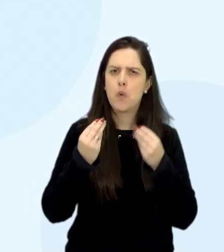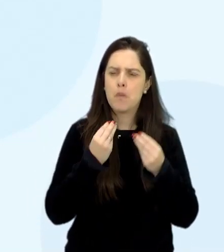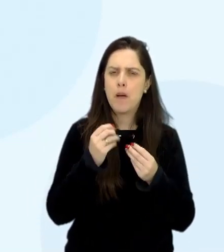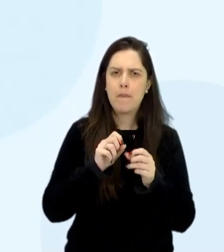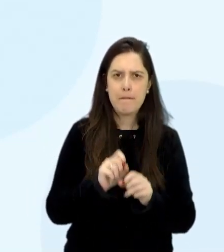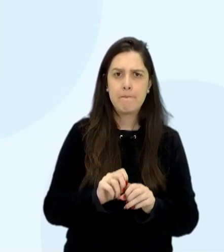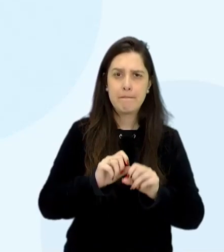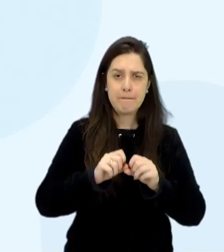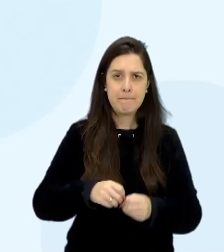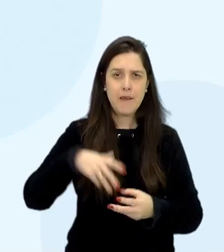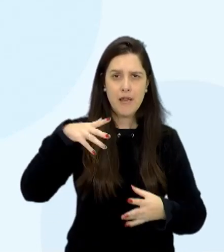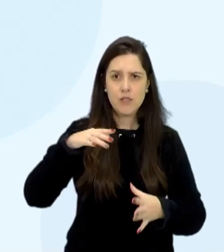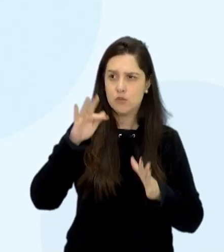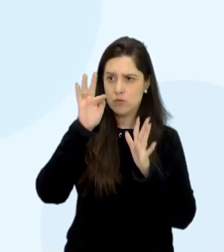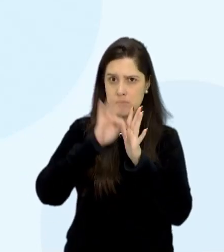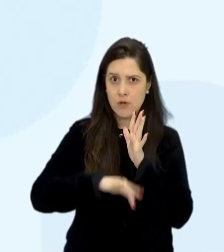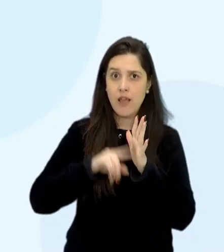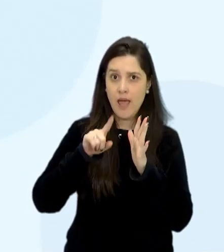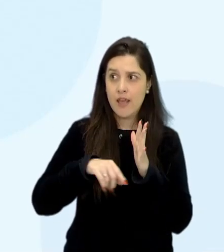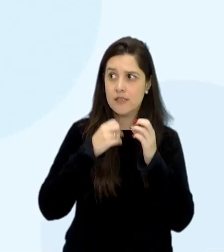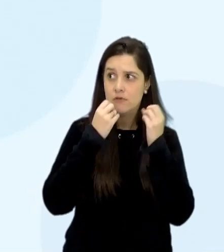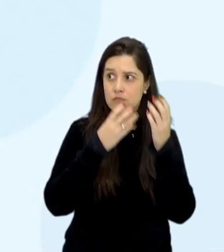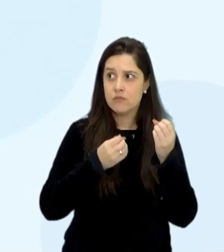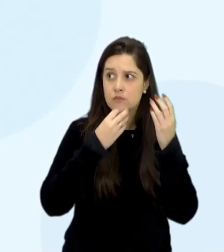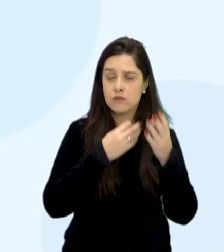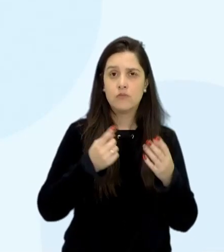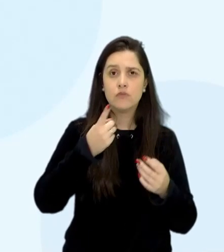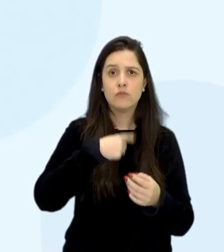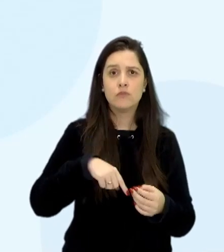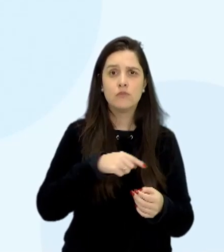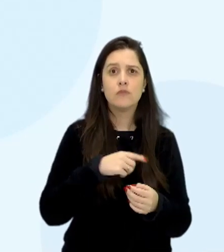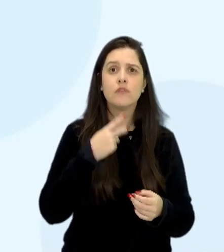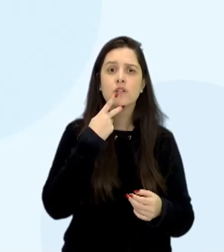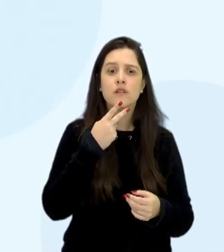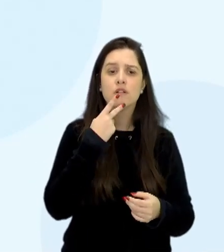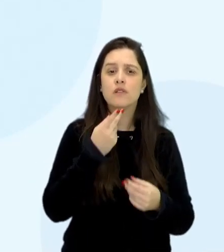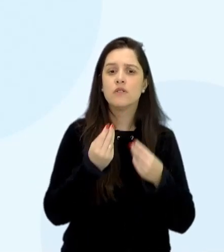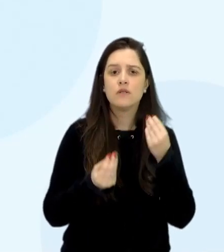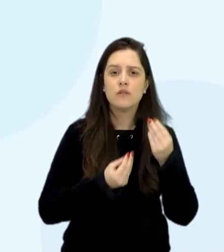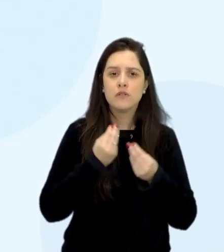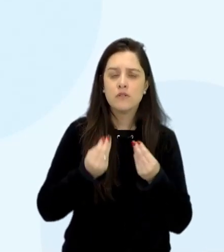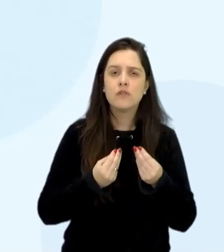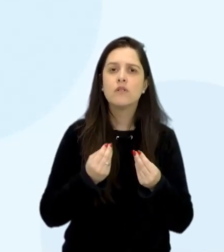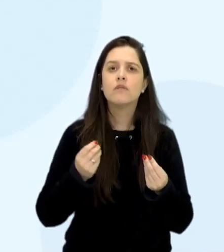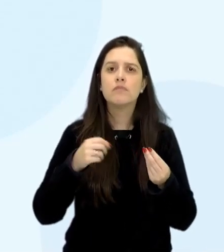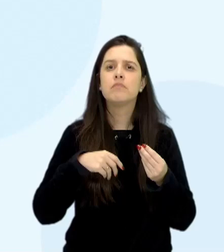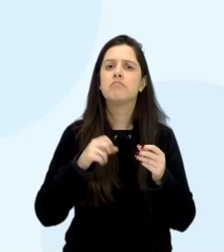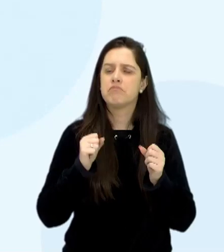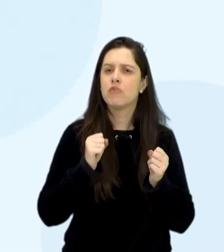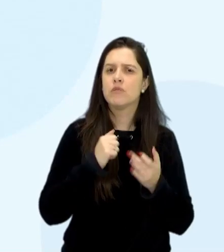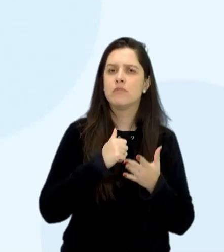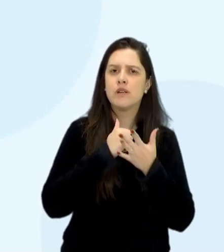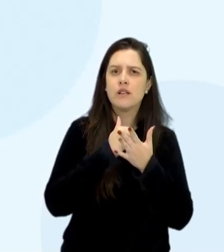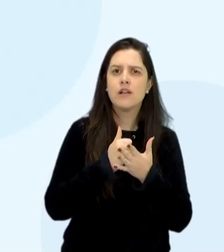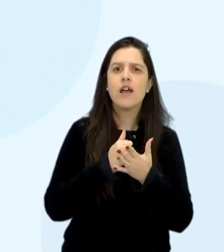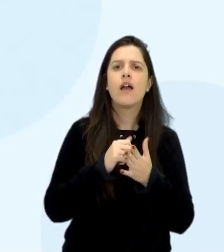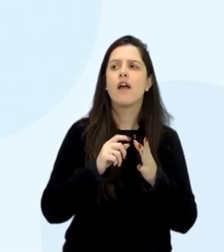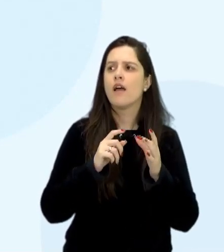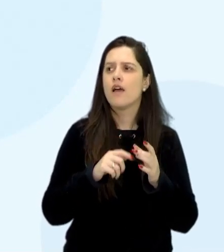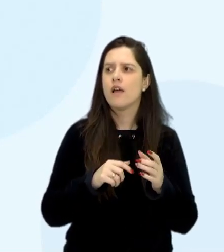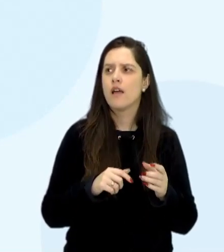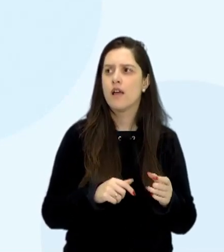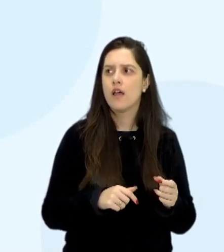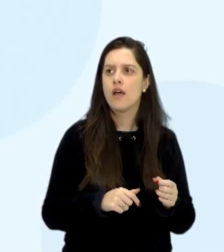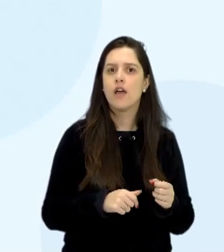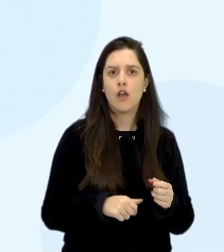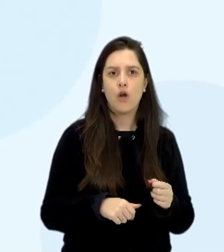texto essas informações, voltando, deixa eu grifar aqui para vocês, para facilitar, né? Caneta